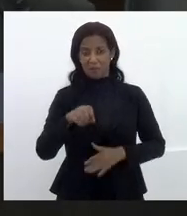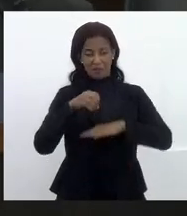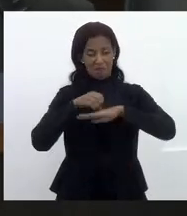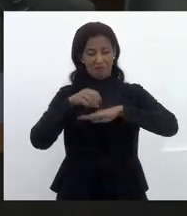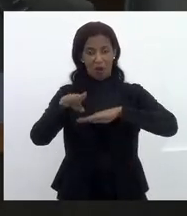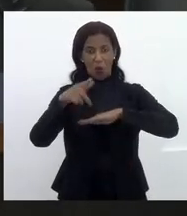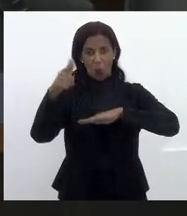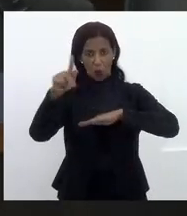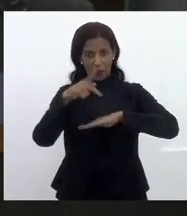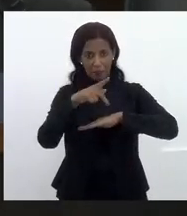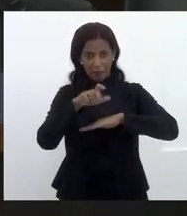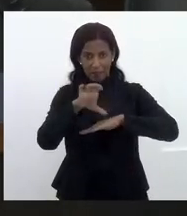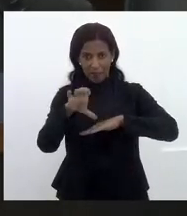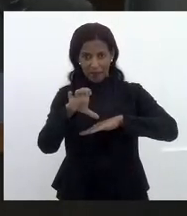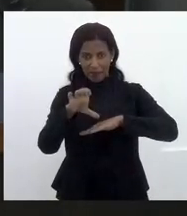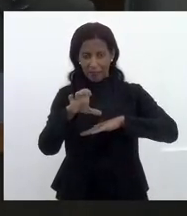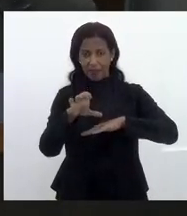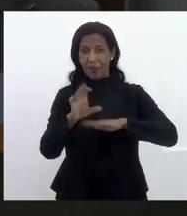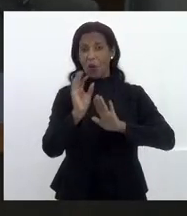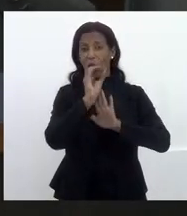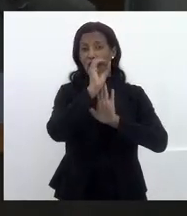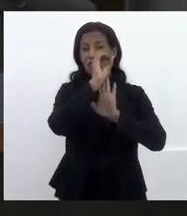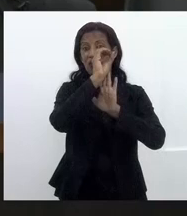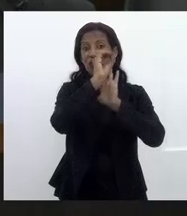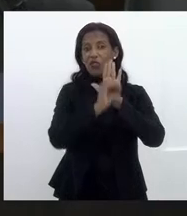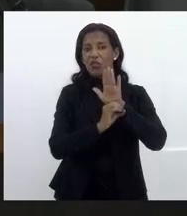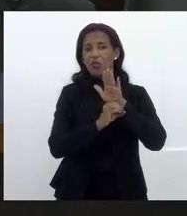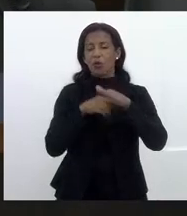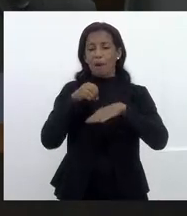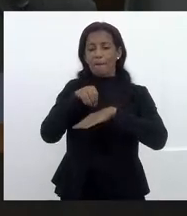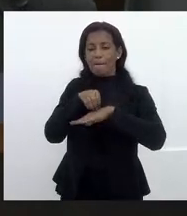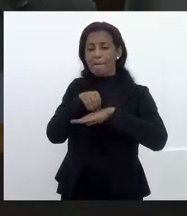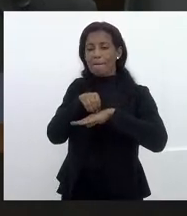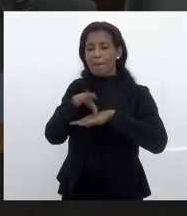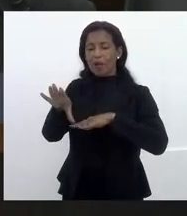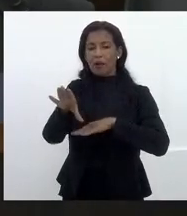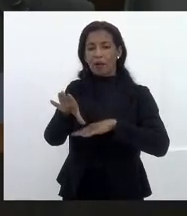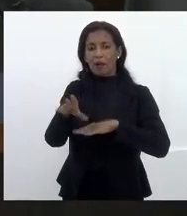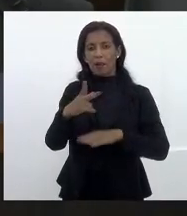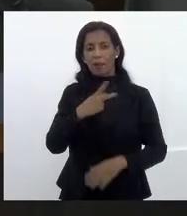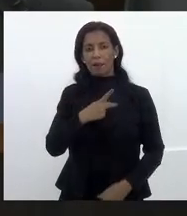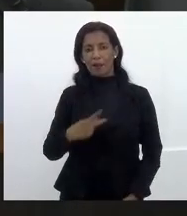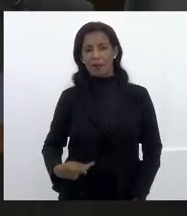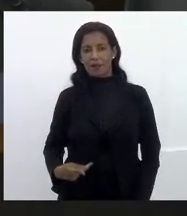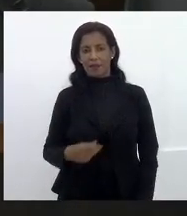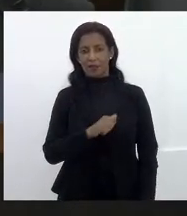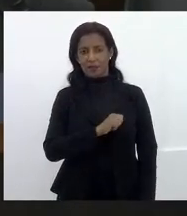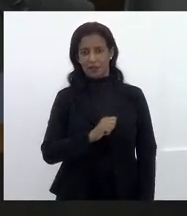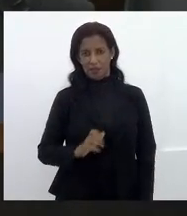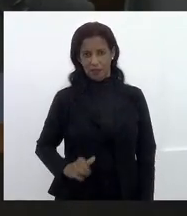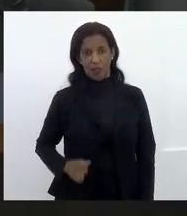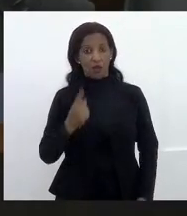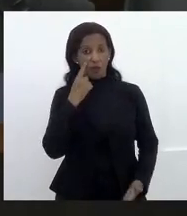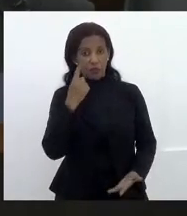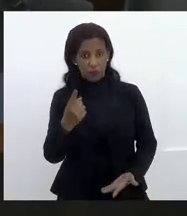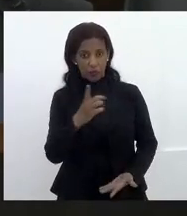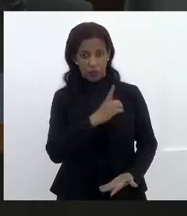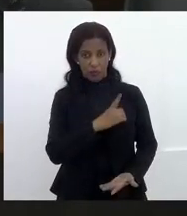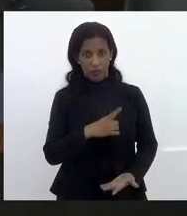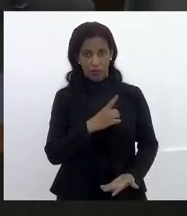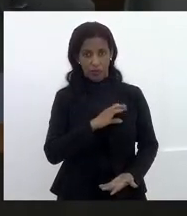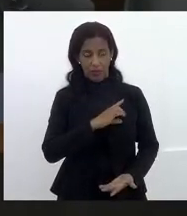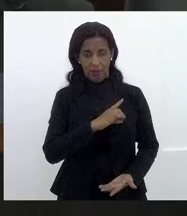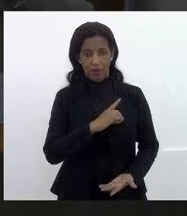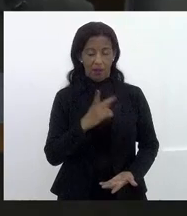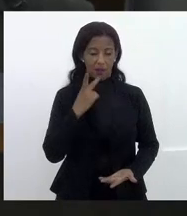PEC manda um ofício para o presidente da casa viu deputada Martha Rocha